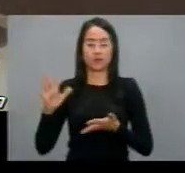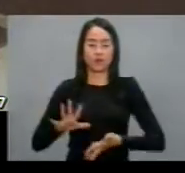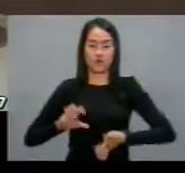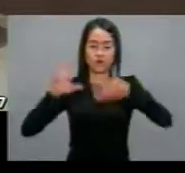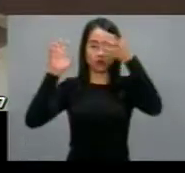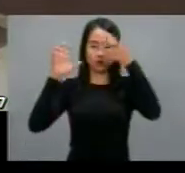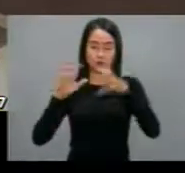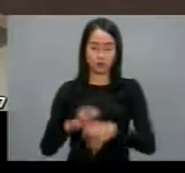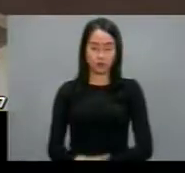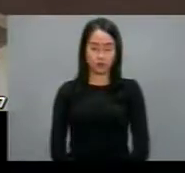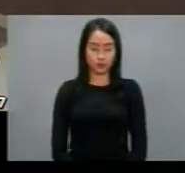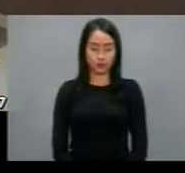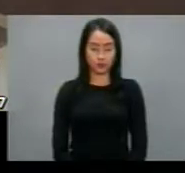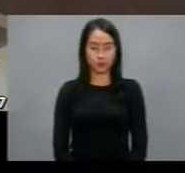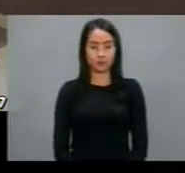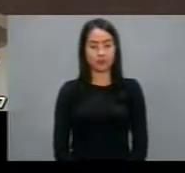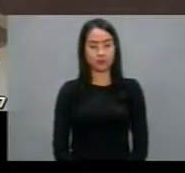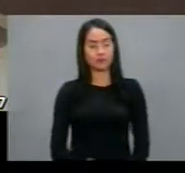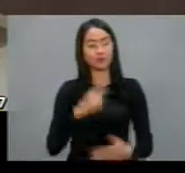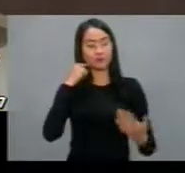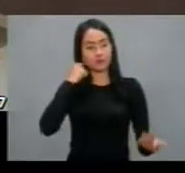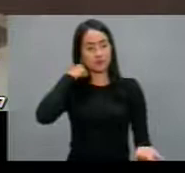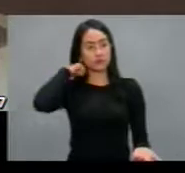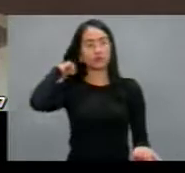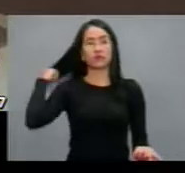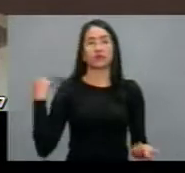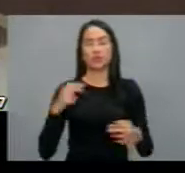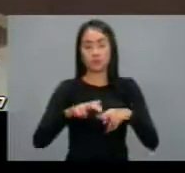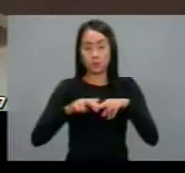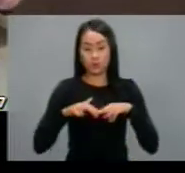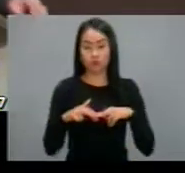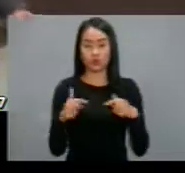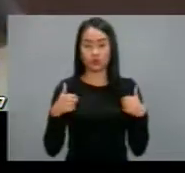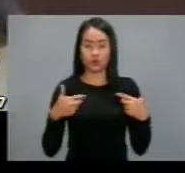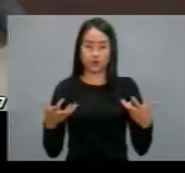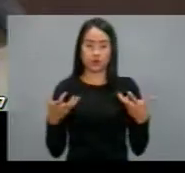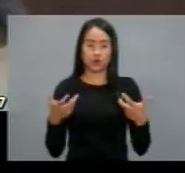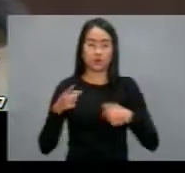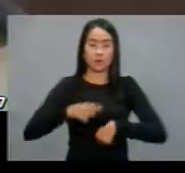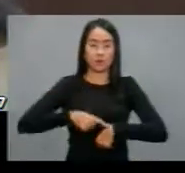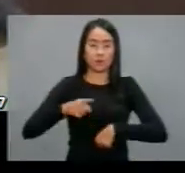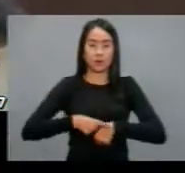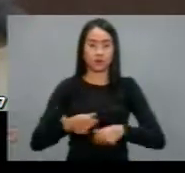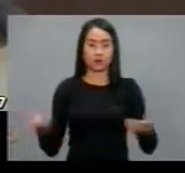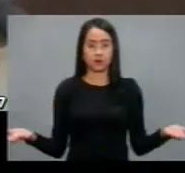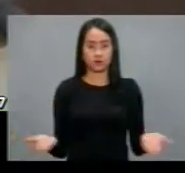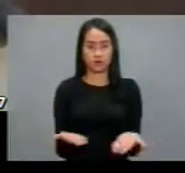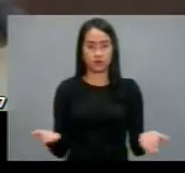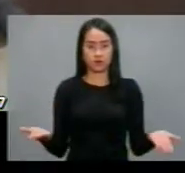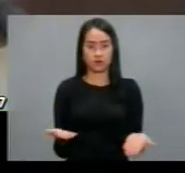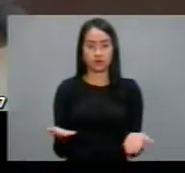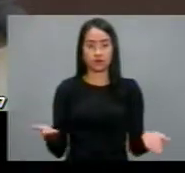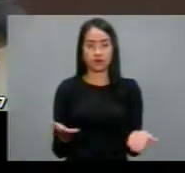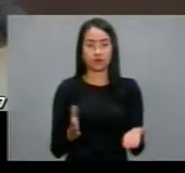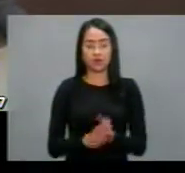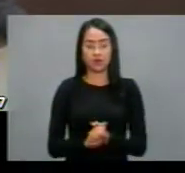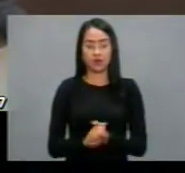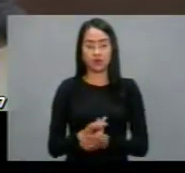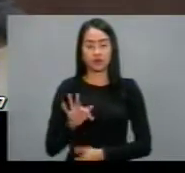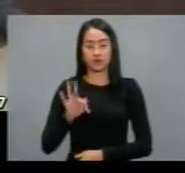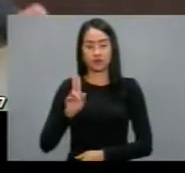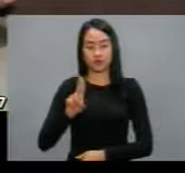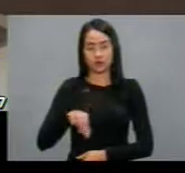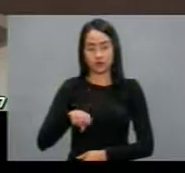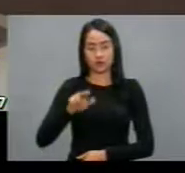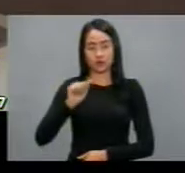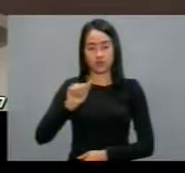país. Portanto, eu queria dizer que, nesse momento, o que está acontecendo lá na FUNAI, na sede da